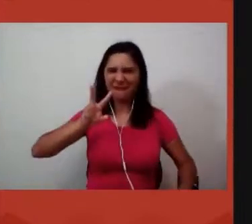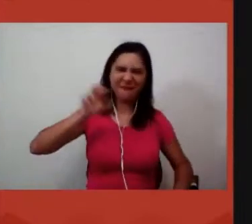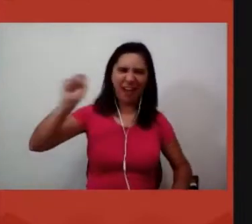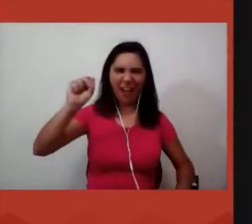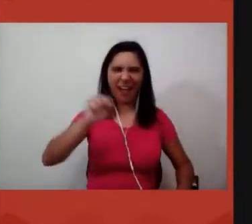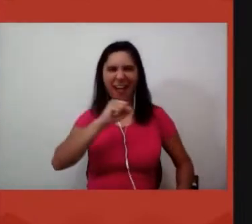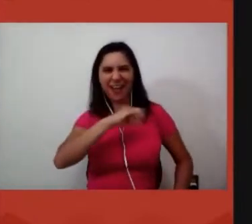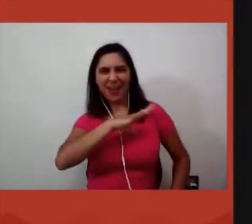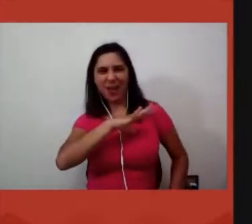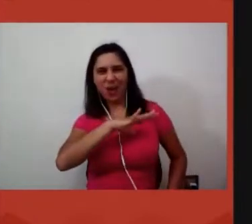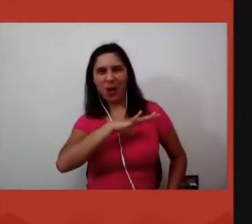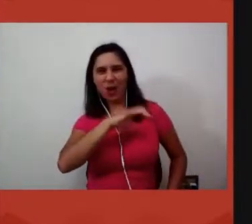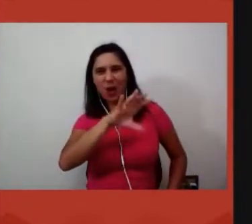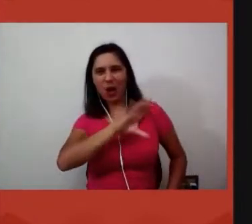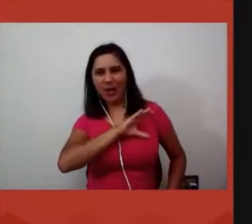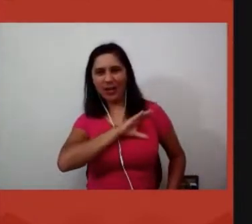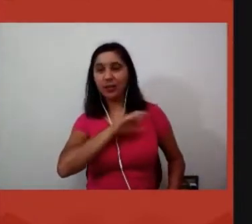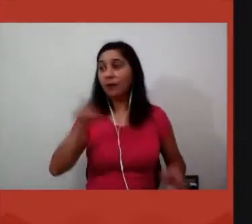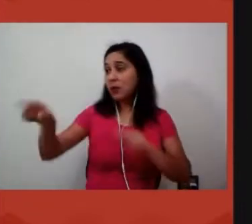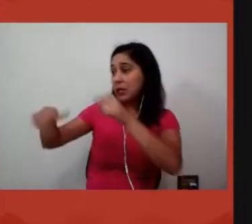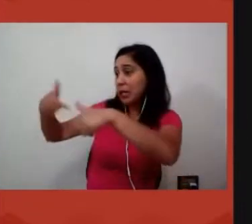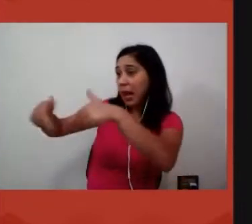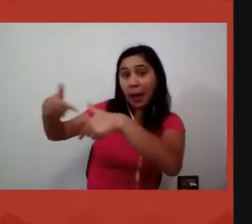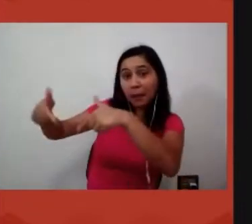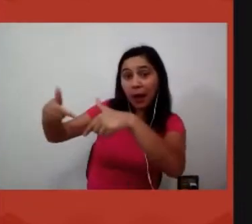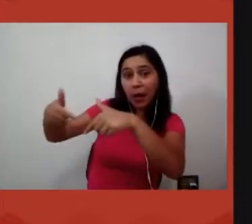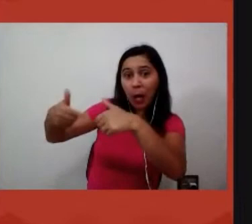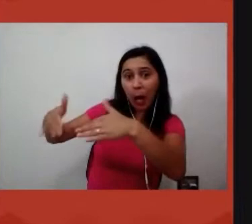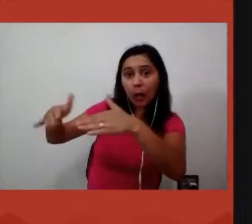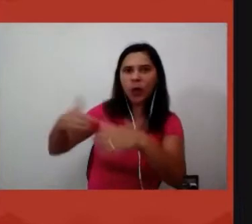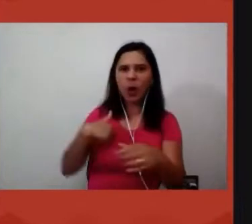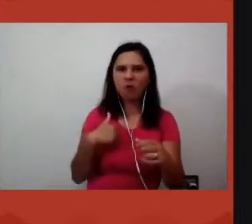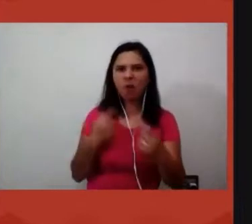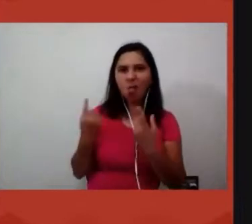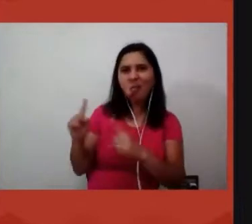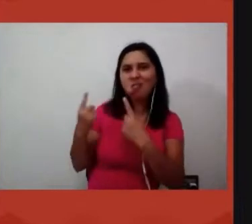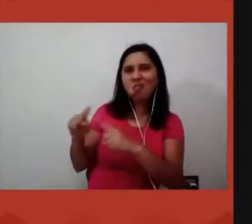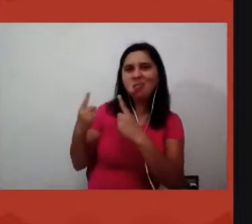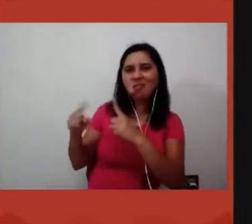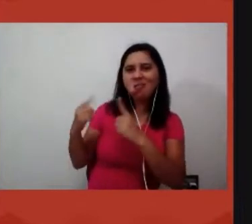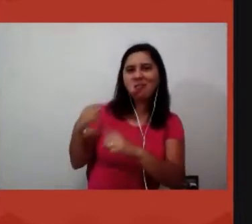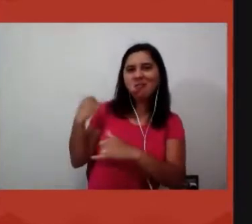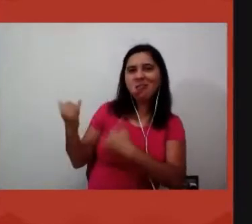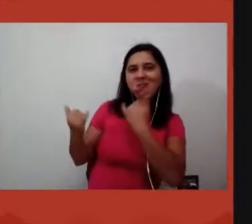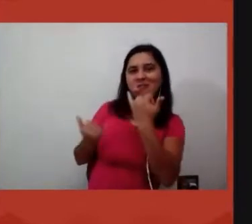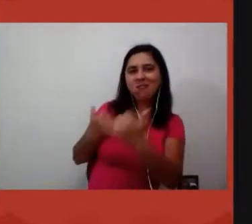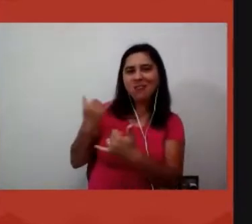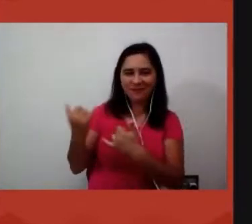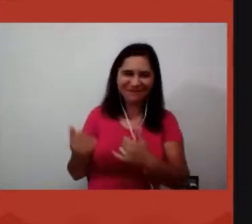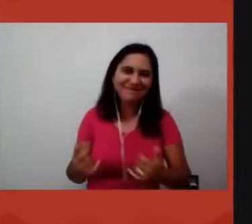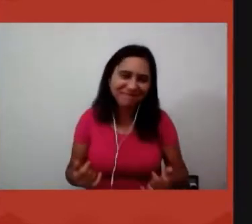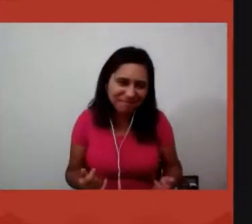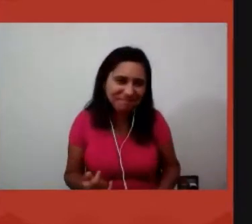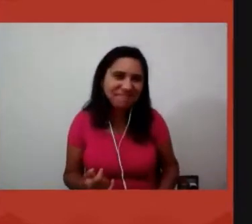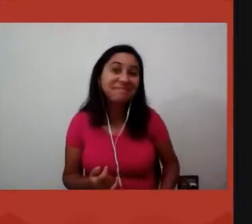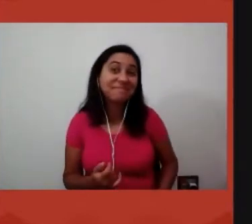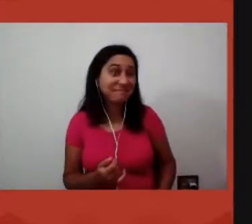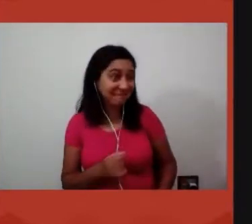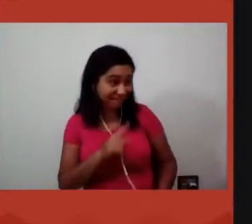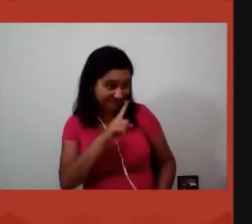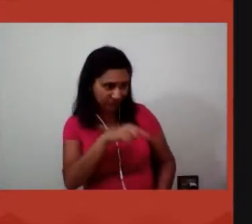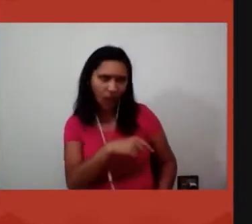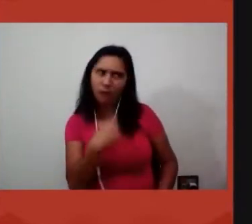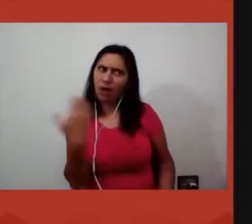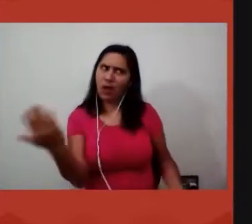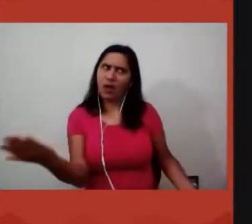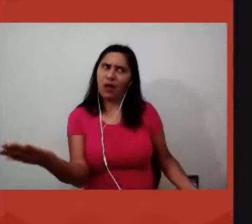Para descontrair. Vocês estão trabalhando, eu só estou fazendo bagunça aqui. É. Imagina, Armando, que isso ocorre na vida